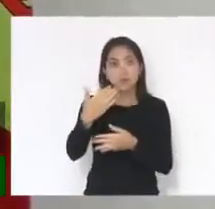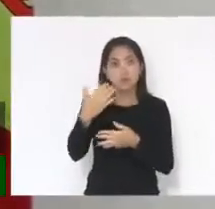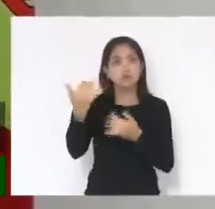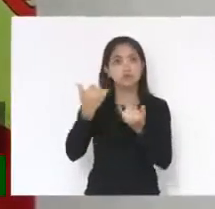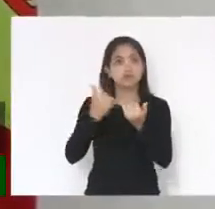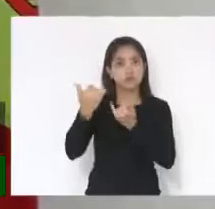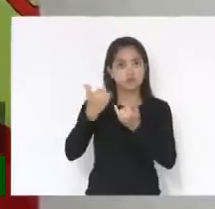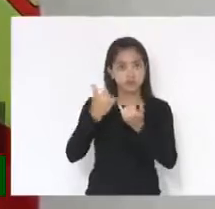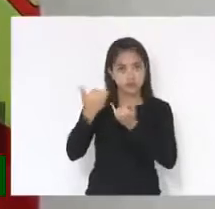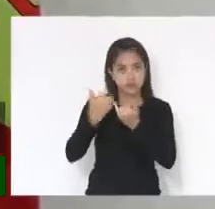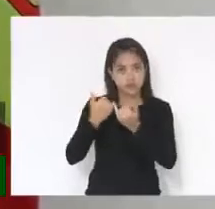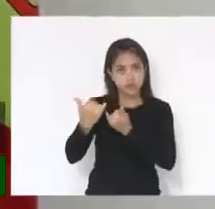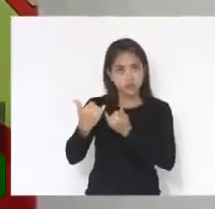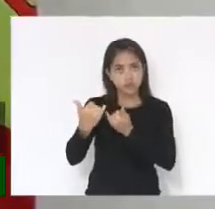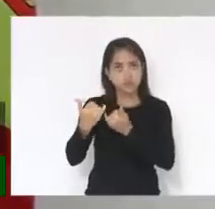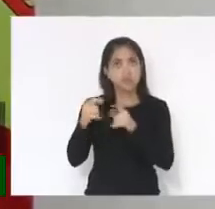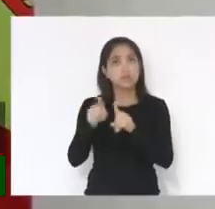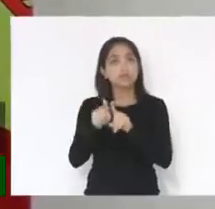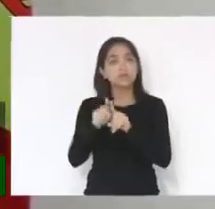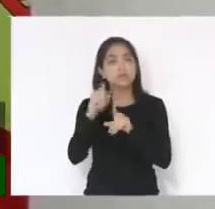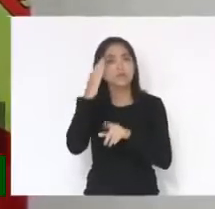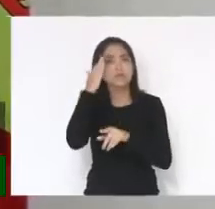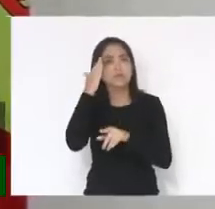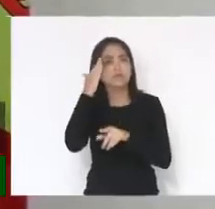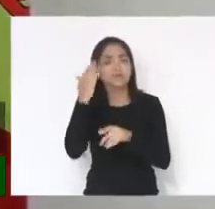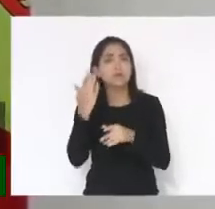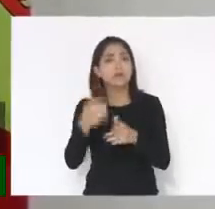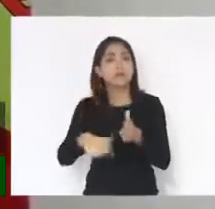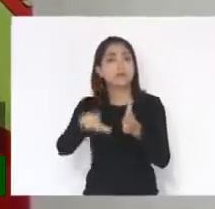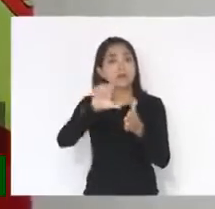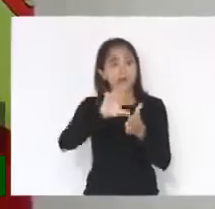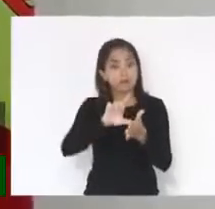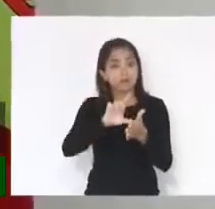informação, inclusive para saber, porque antes mesmo,